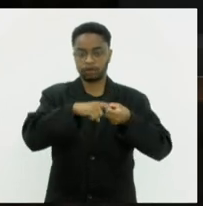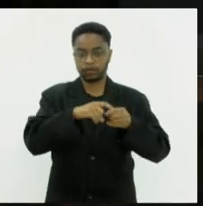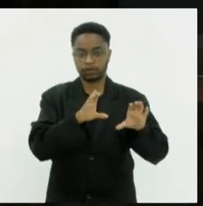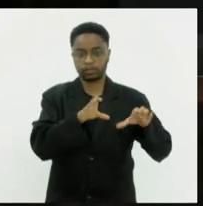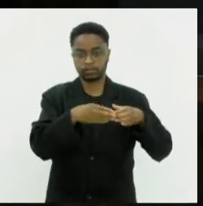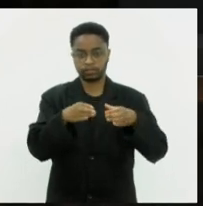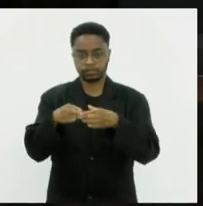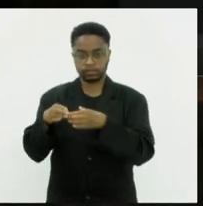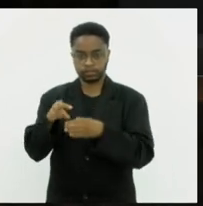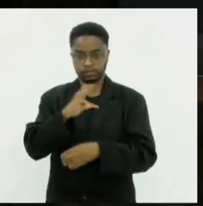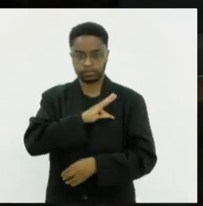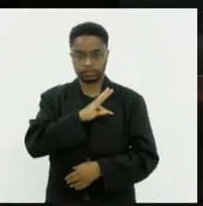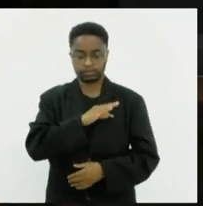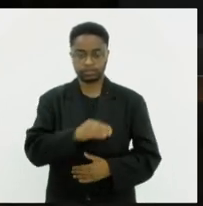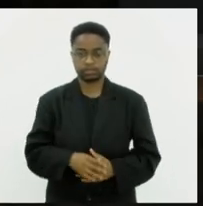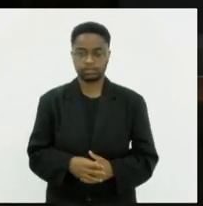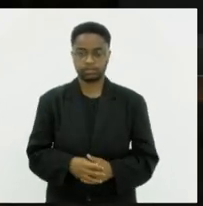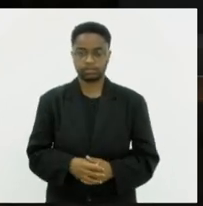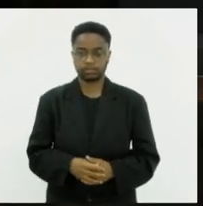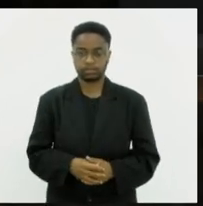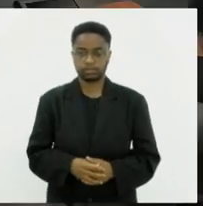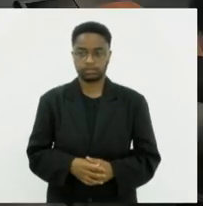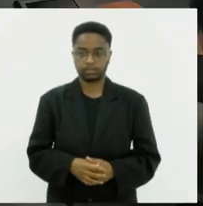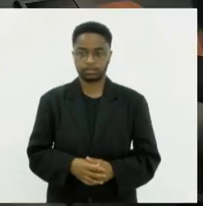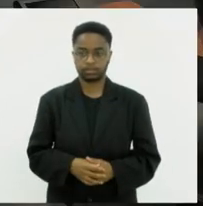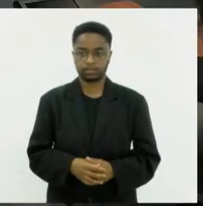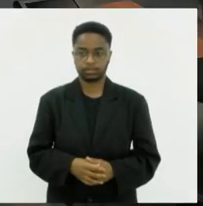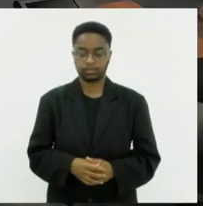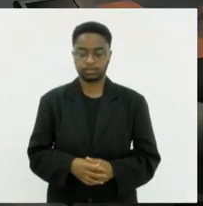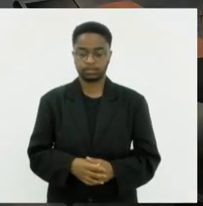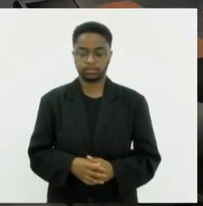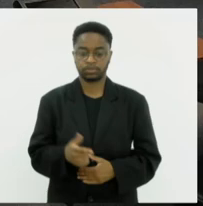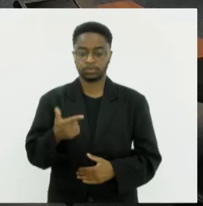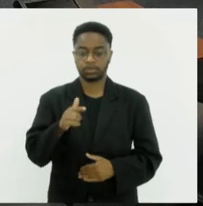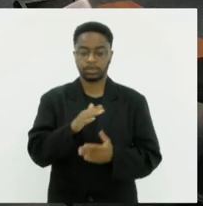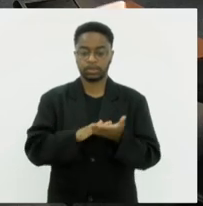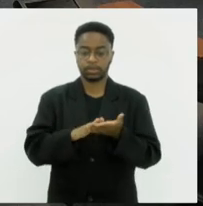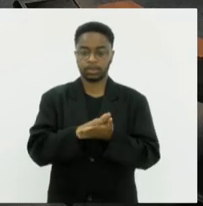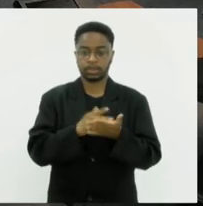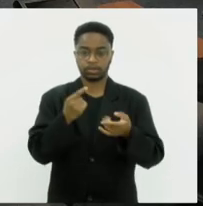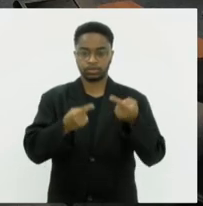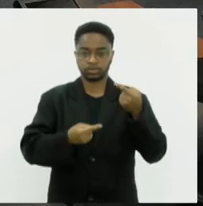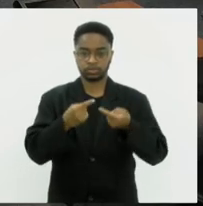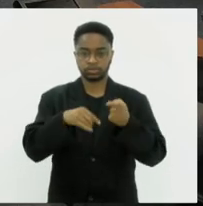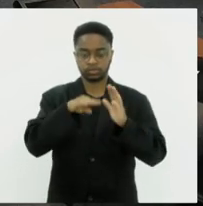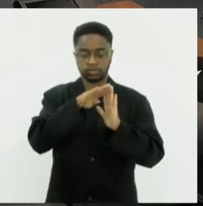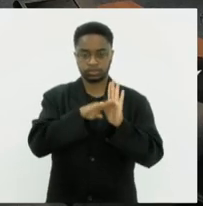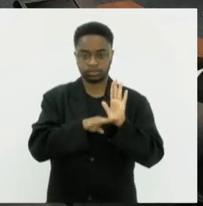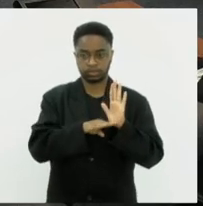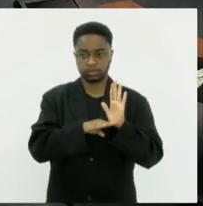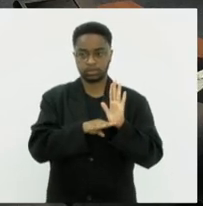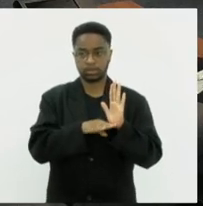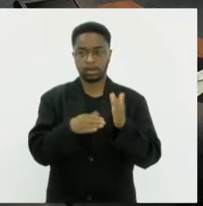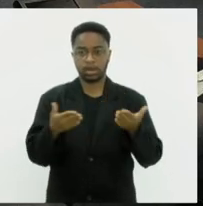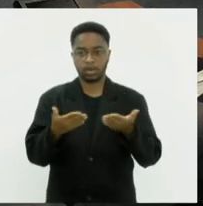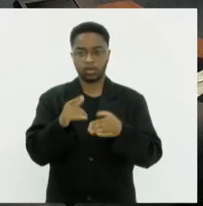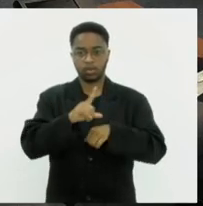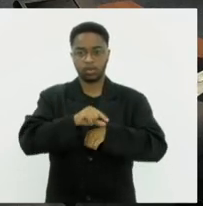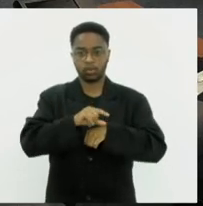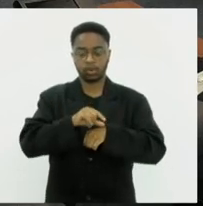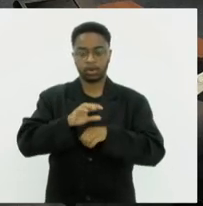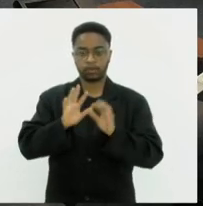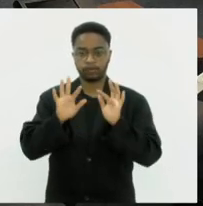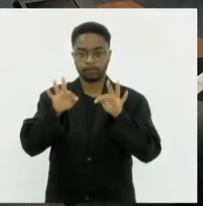retorna às comissões técnicas. Nada mais havendo a tratar na ordem do dia,